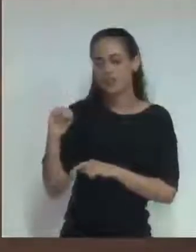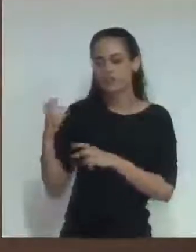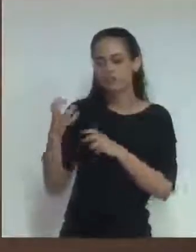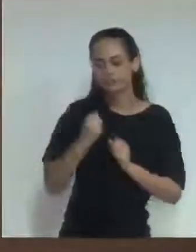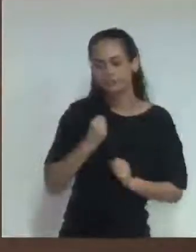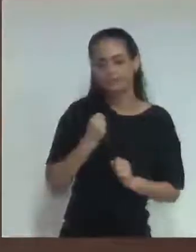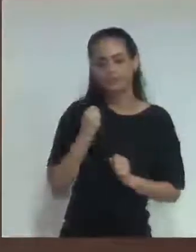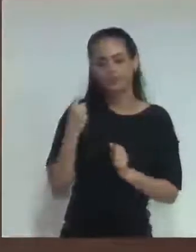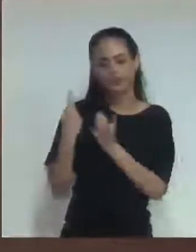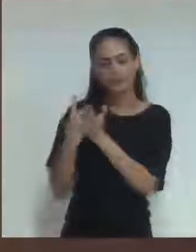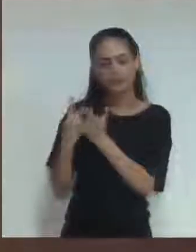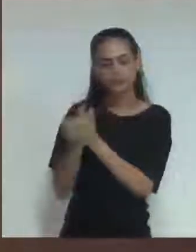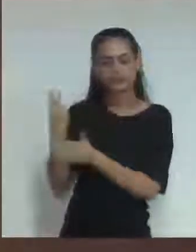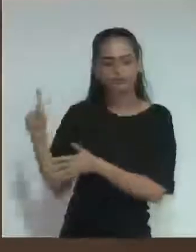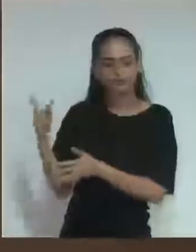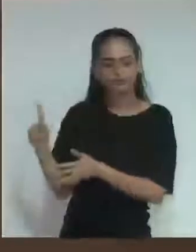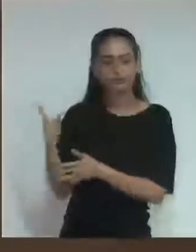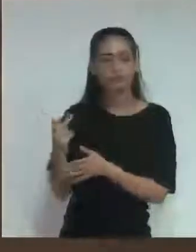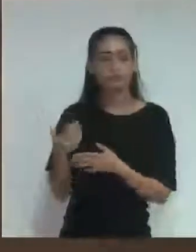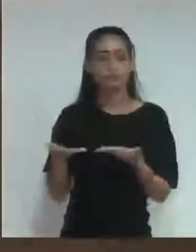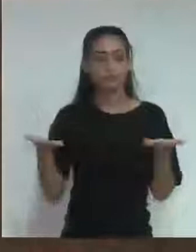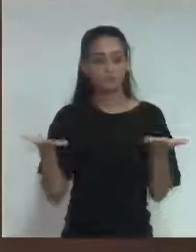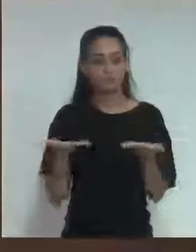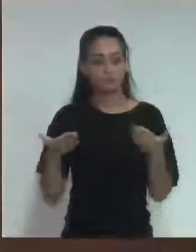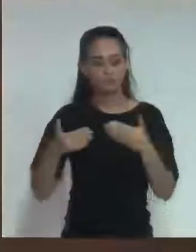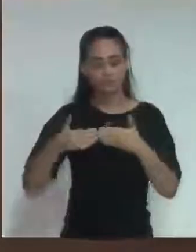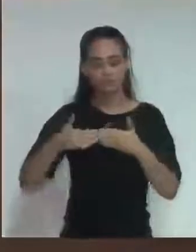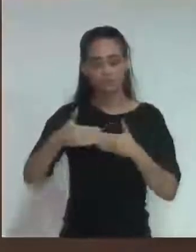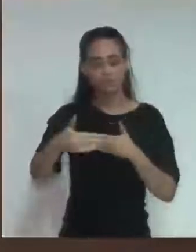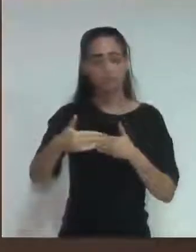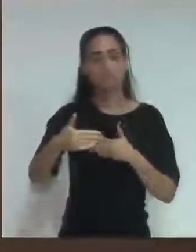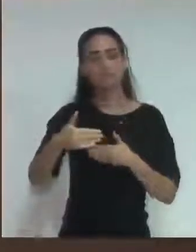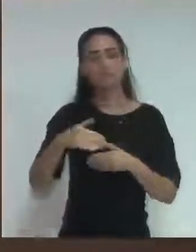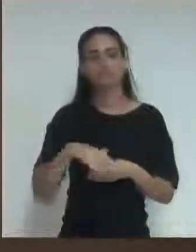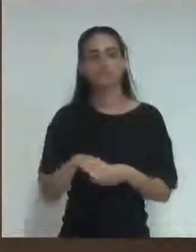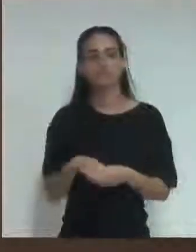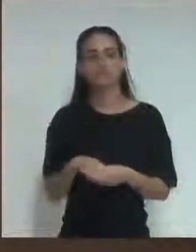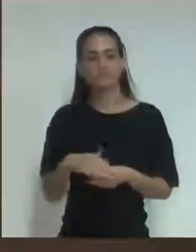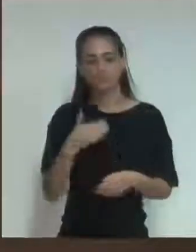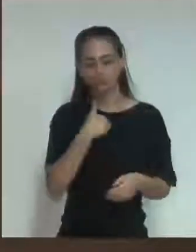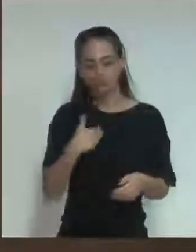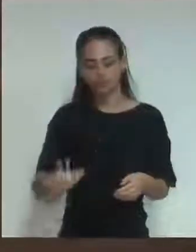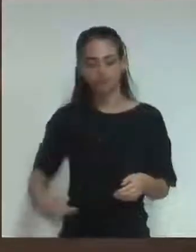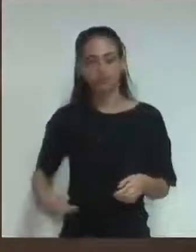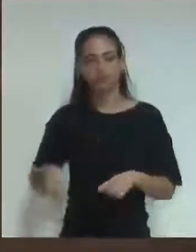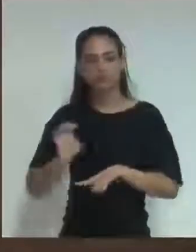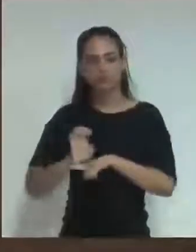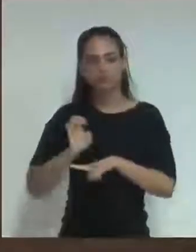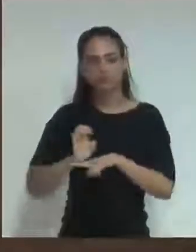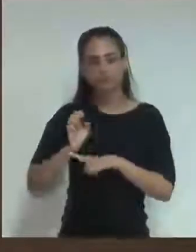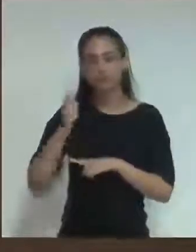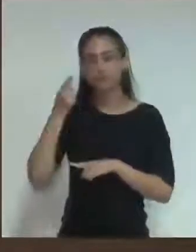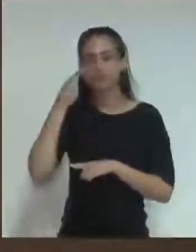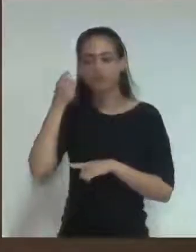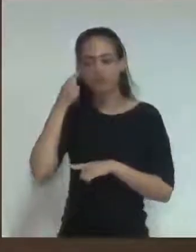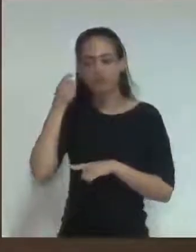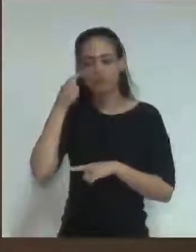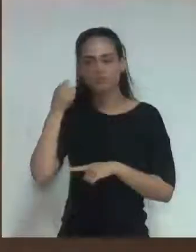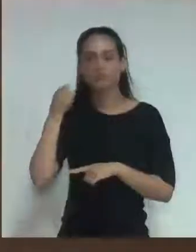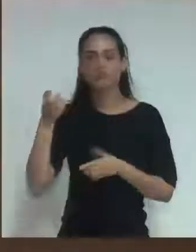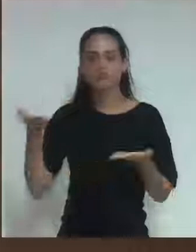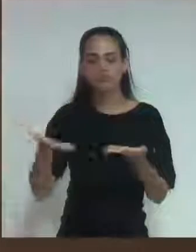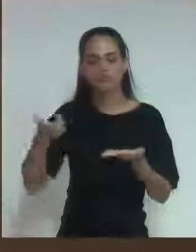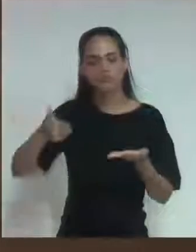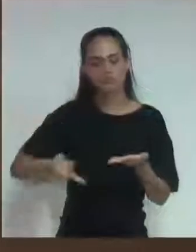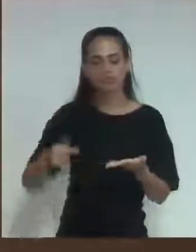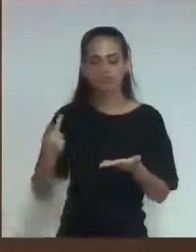espaço. E agora uma eleição aí no governo do Estado, já votei no Dória, vou votar